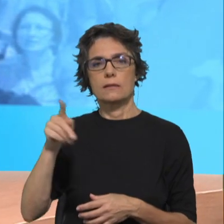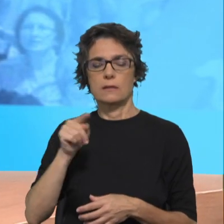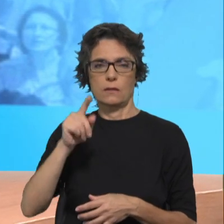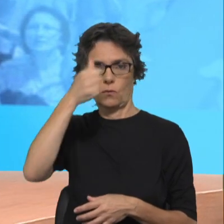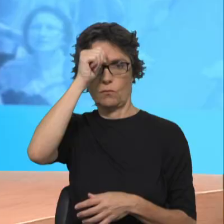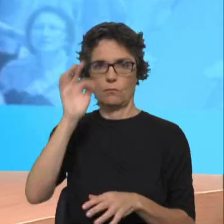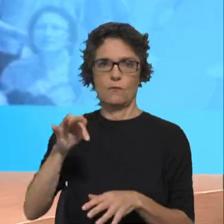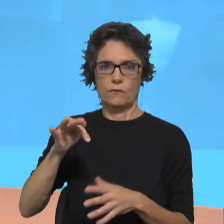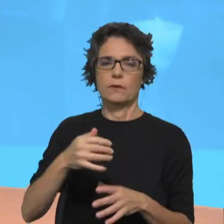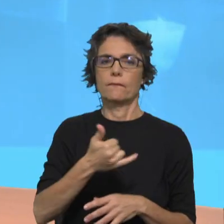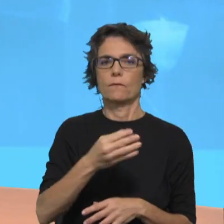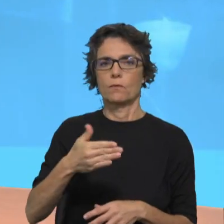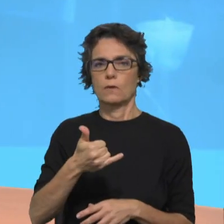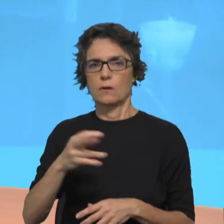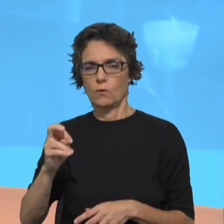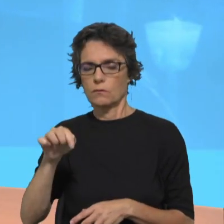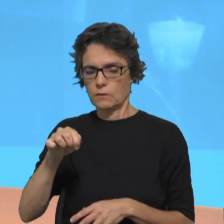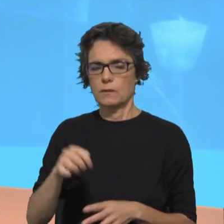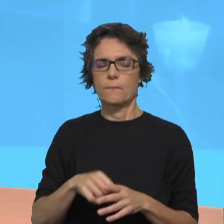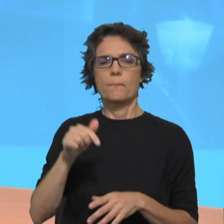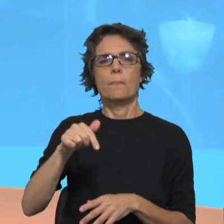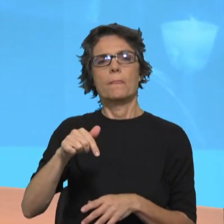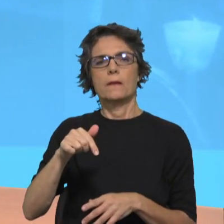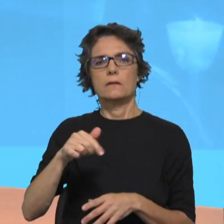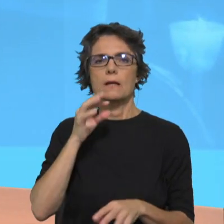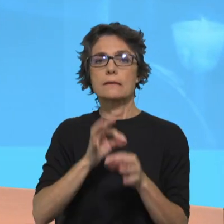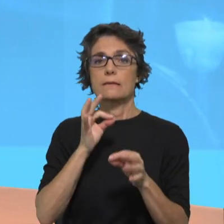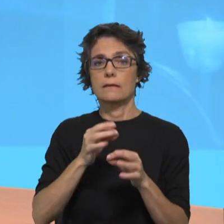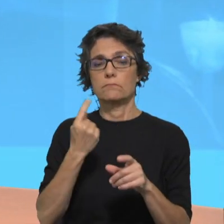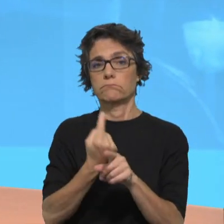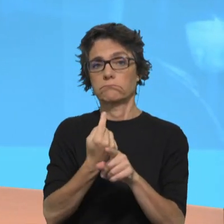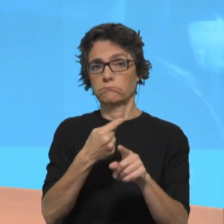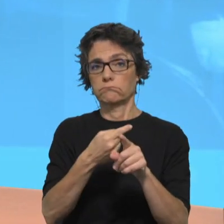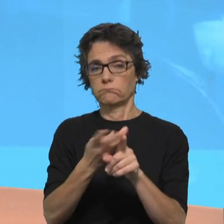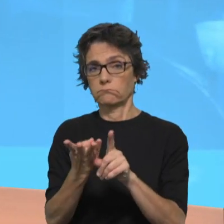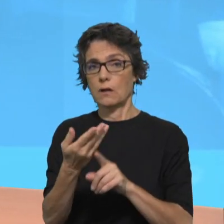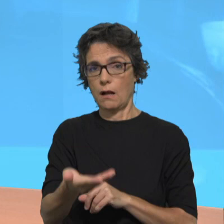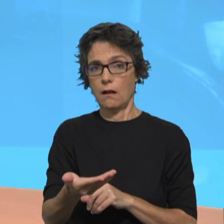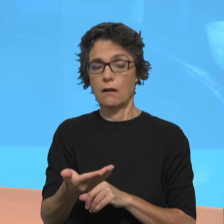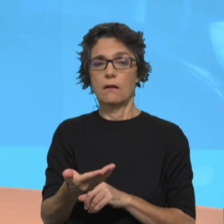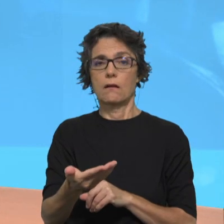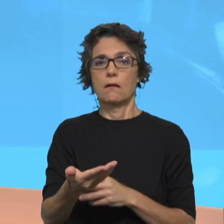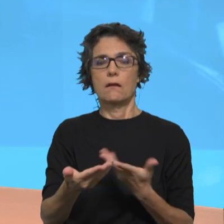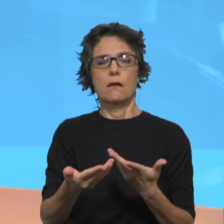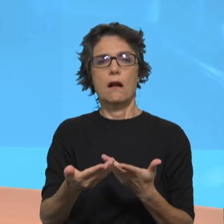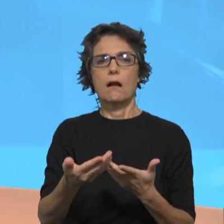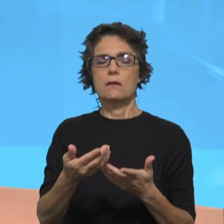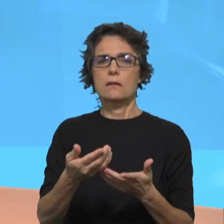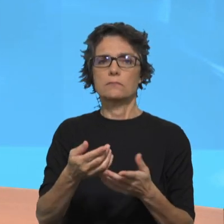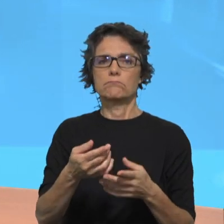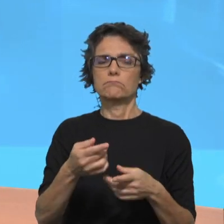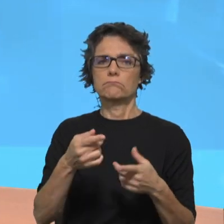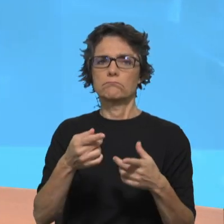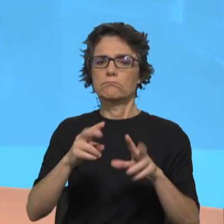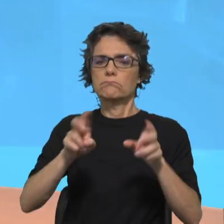Exatamente. E que com enfim, as iniciativas que acontecem em setembro são, de facto, dois momentos em que este